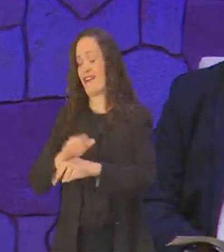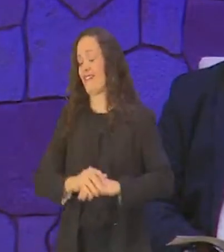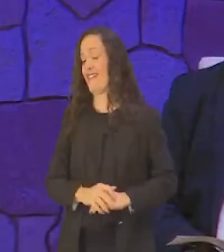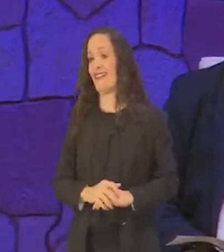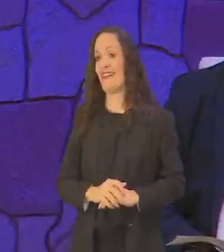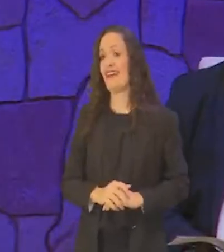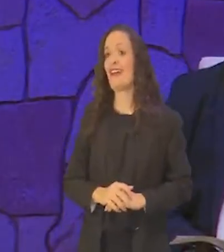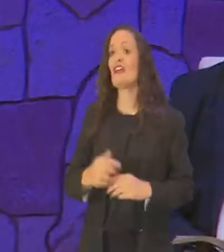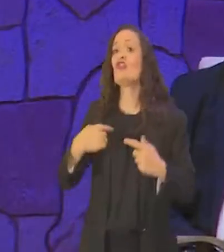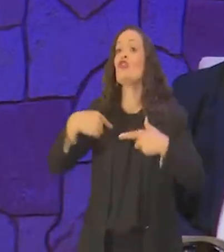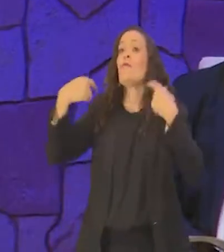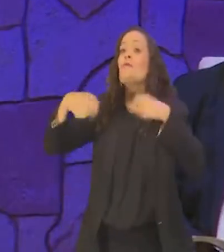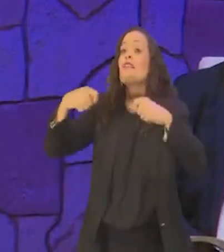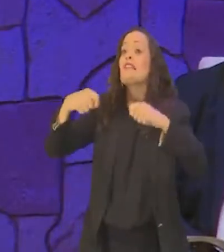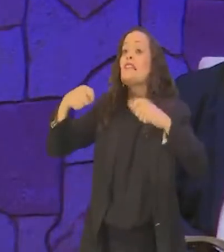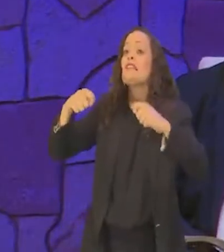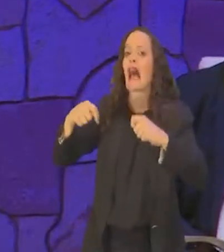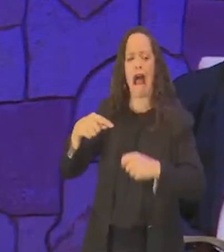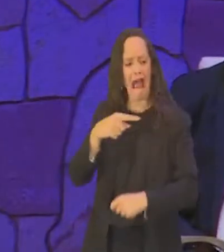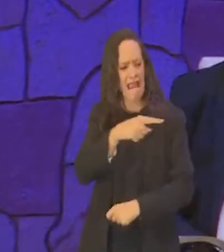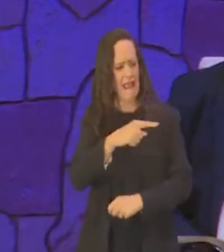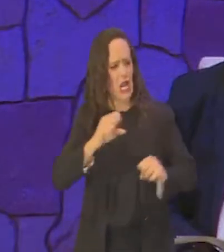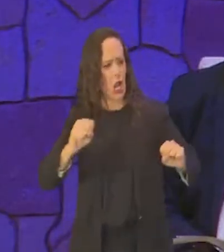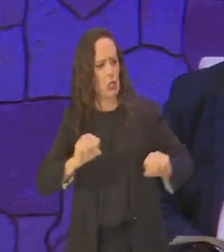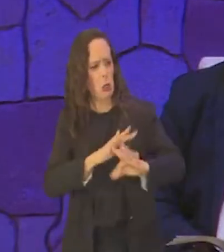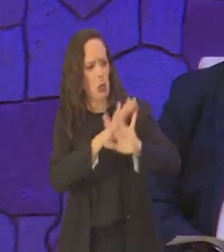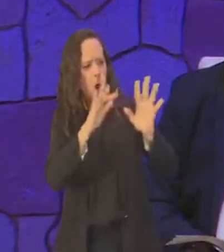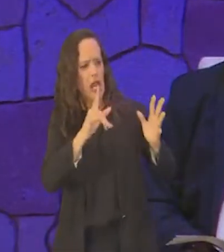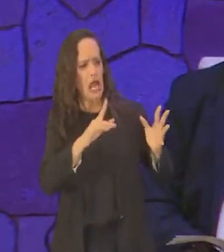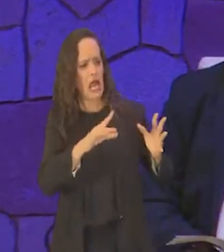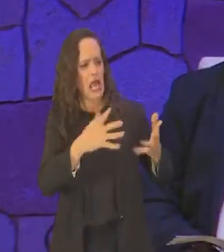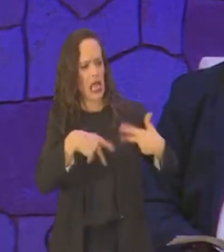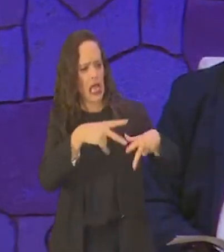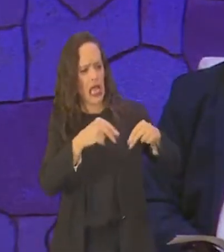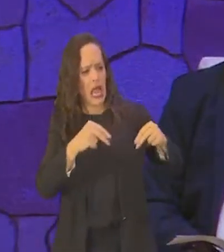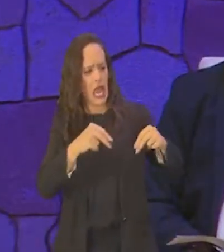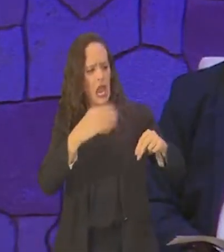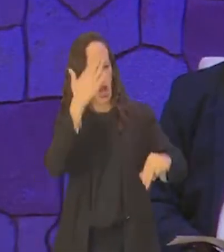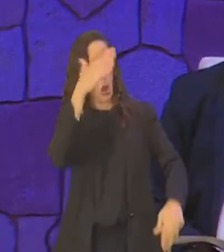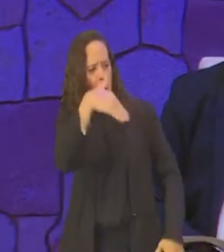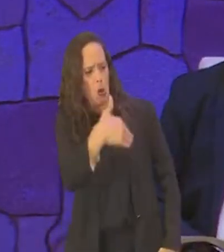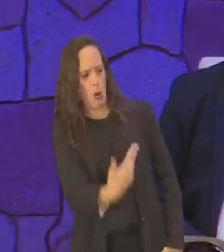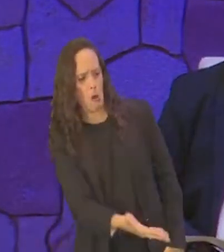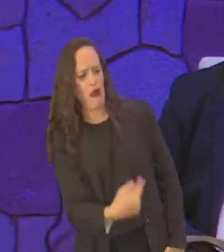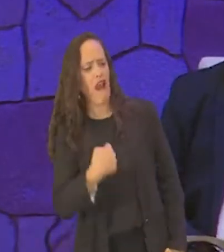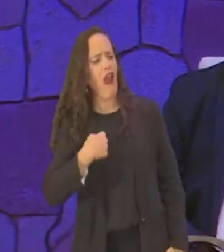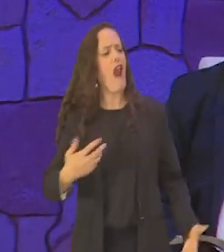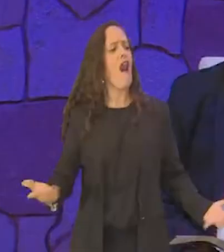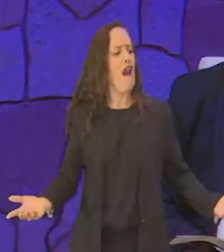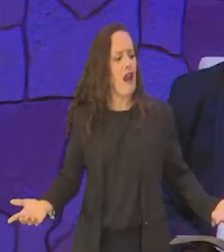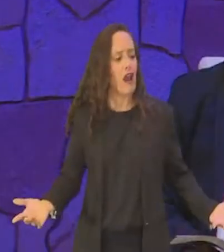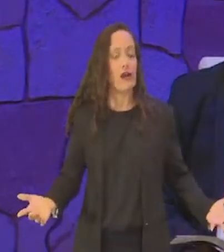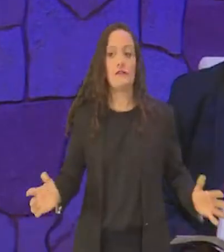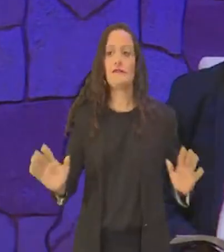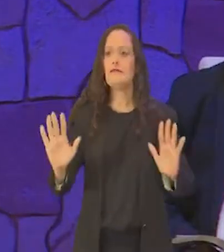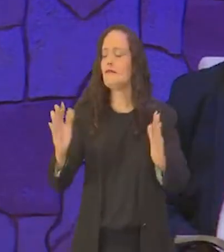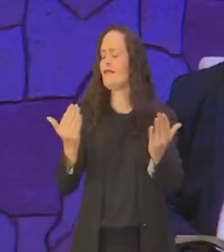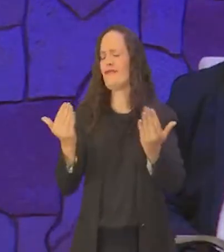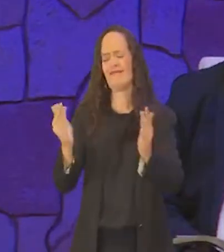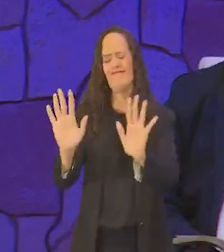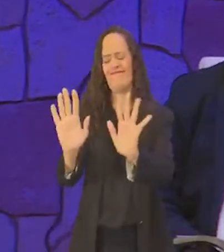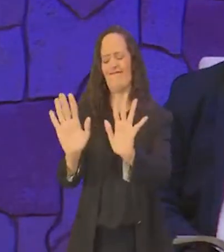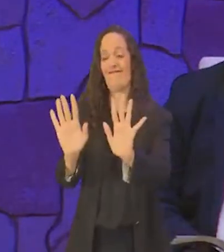de glorificação, de premiação do outro. E não sabemos que são fases